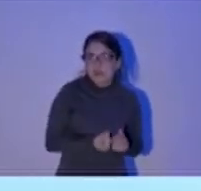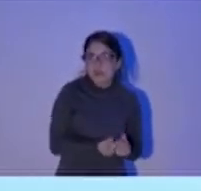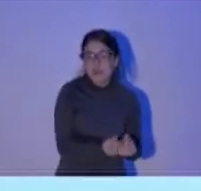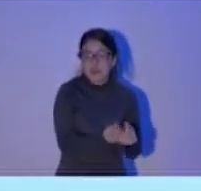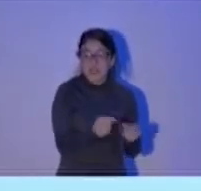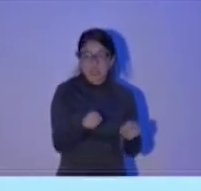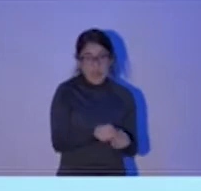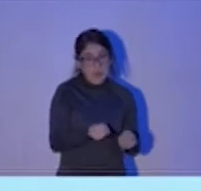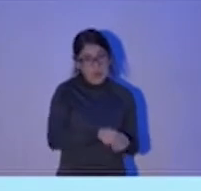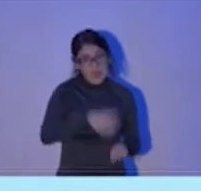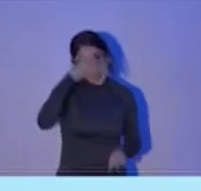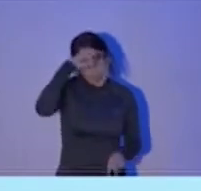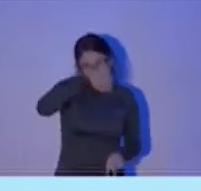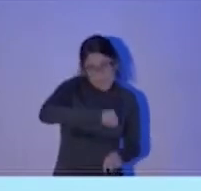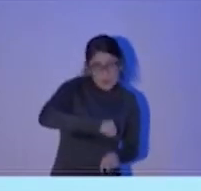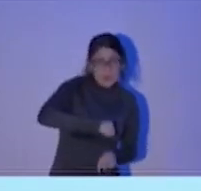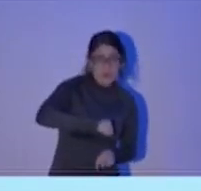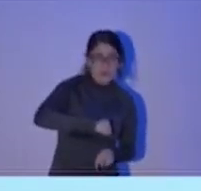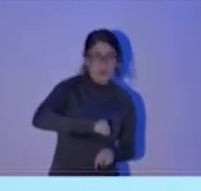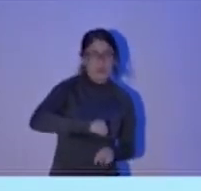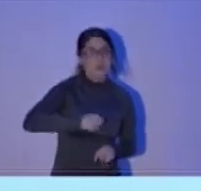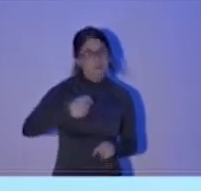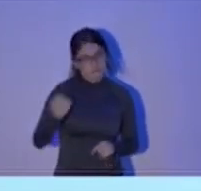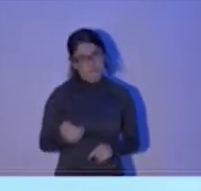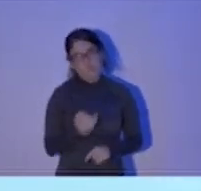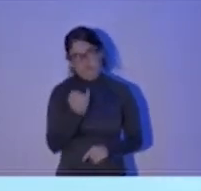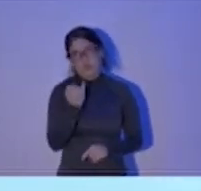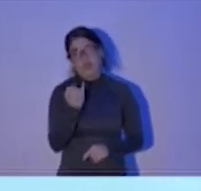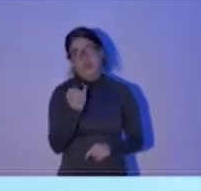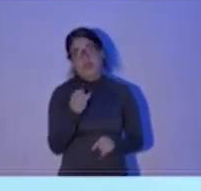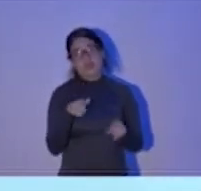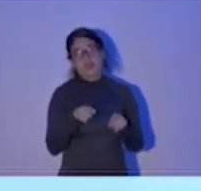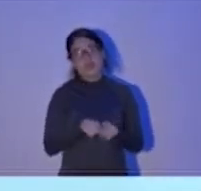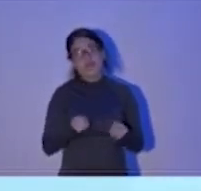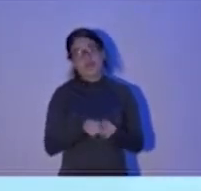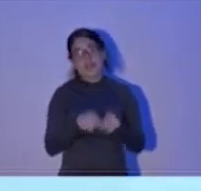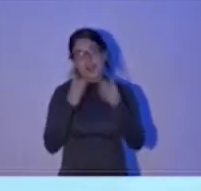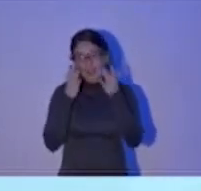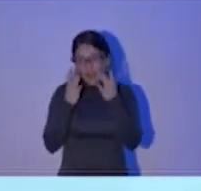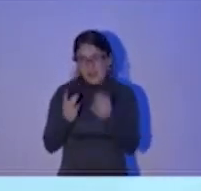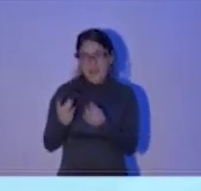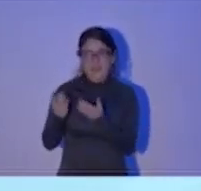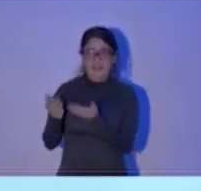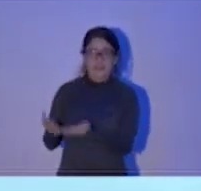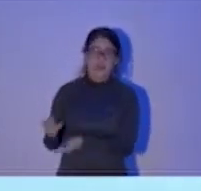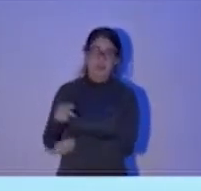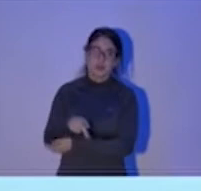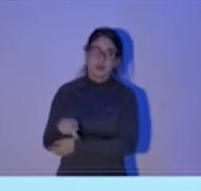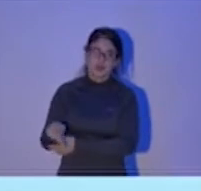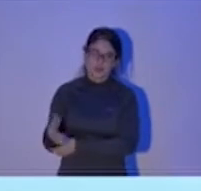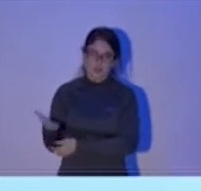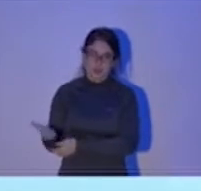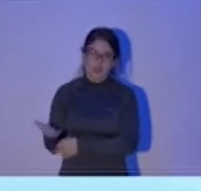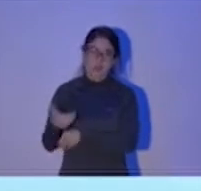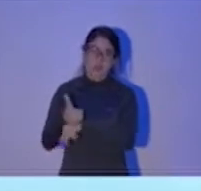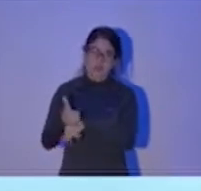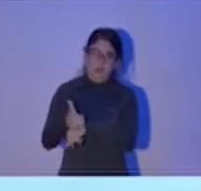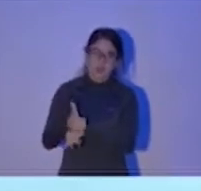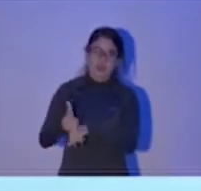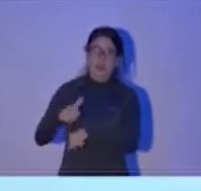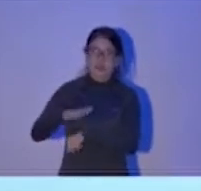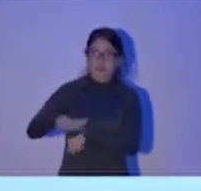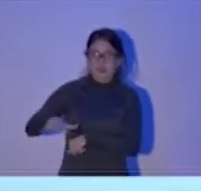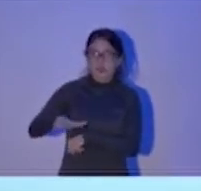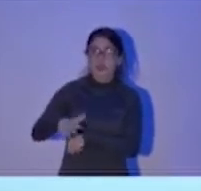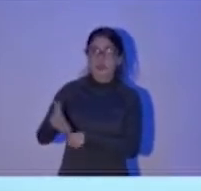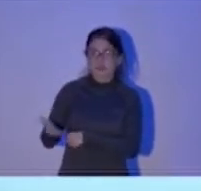deixar de ser também o outro pilar tão importante quanto é a atenção a ser dada aos professores, aos profissionais de educação.